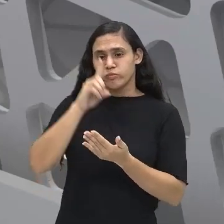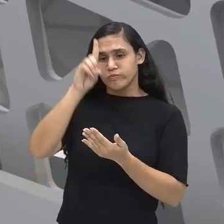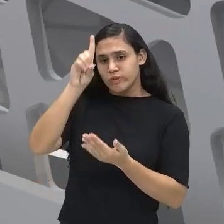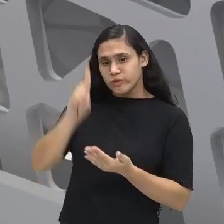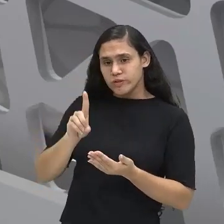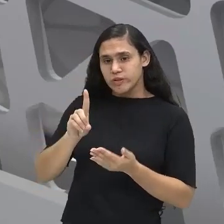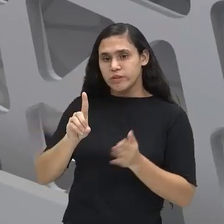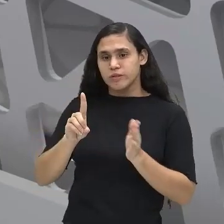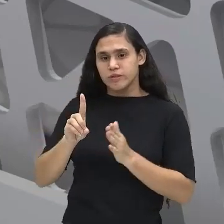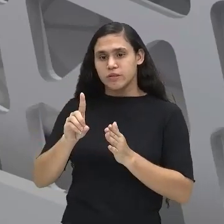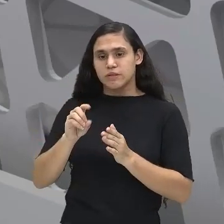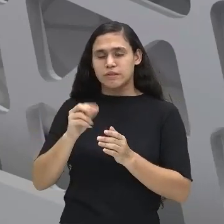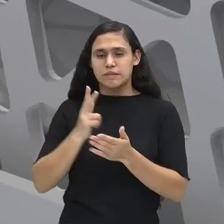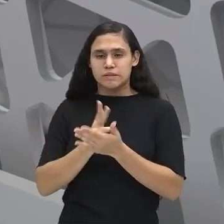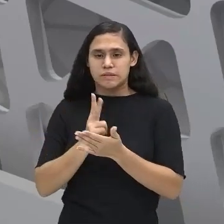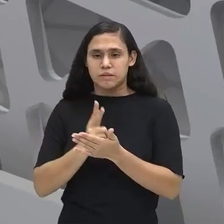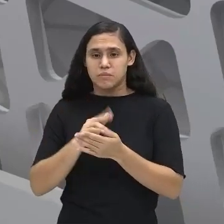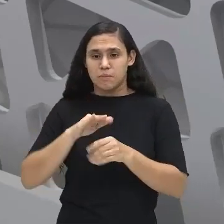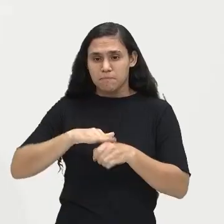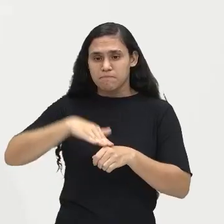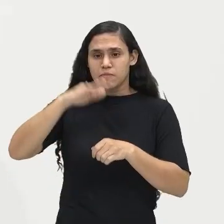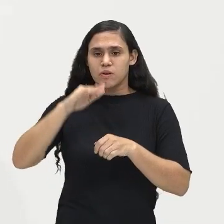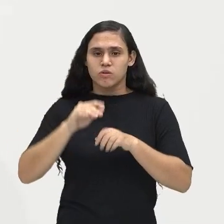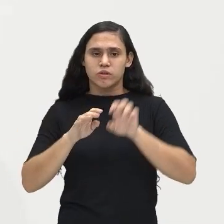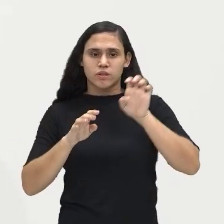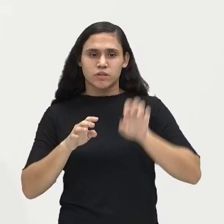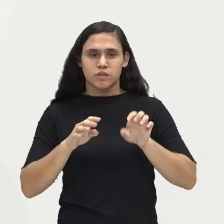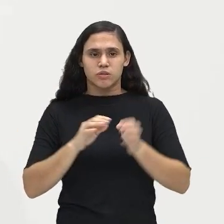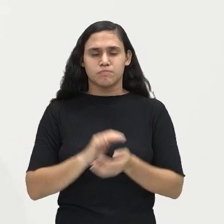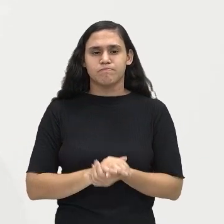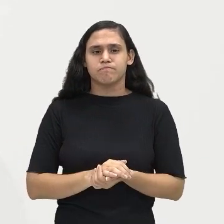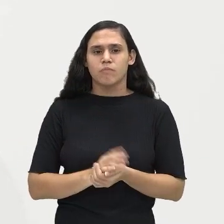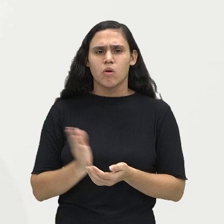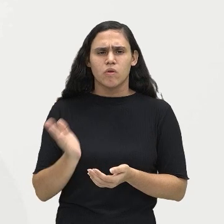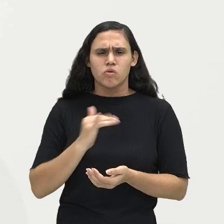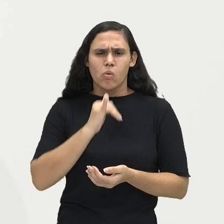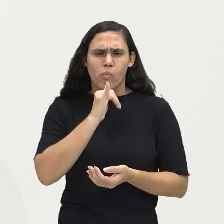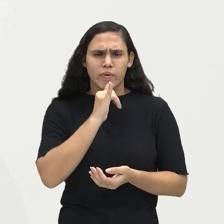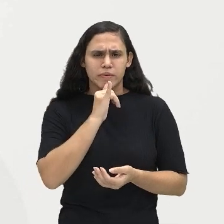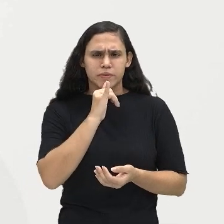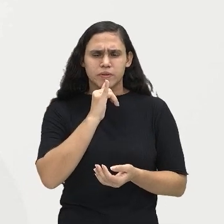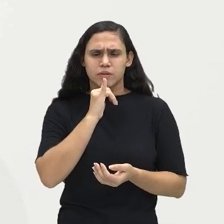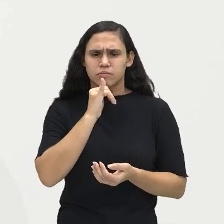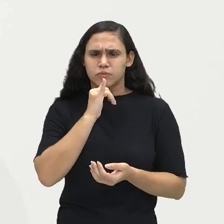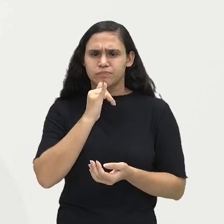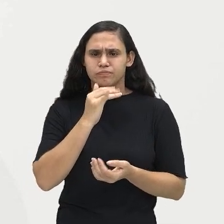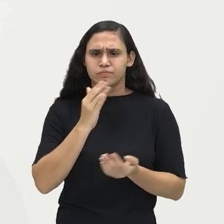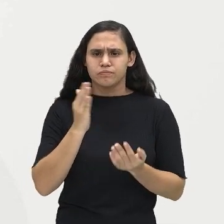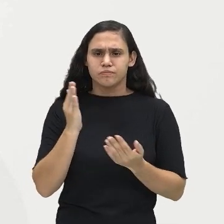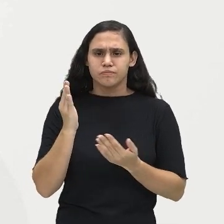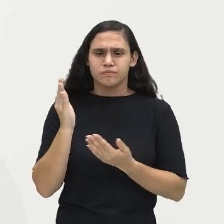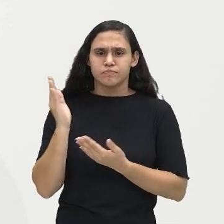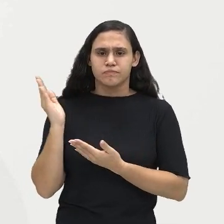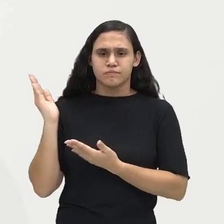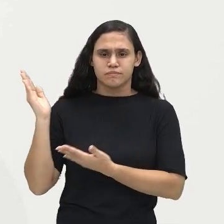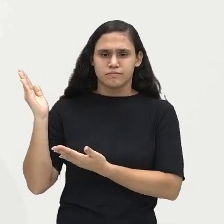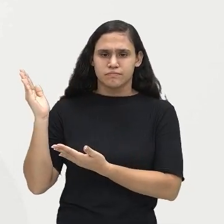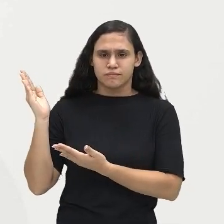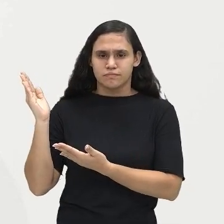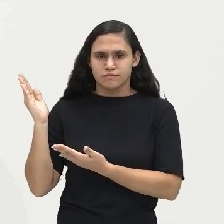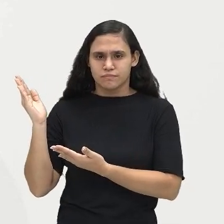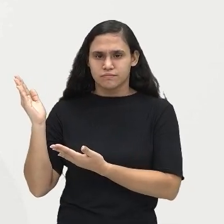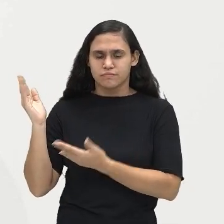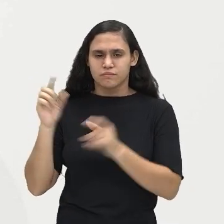à sua esquerda, beleza? Vem comigo, vamos fazer aqui um exemplo? Vamos comparar os números inteiros, situando-os sobre a